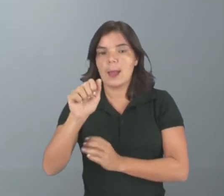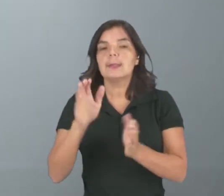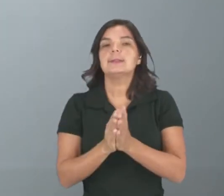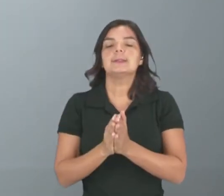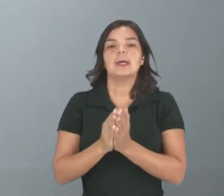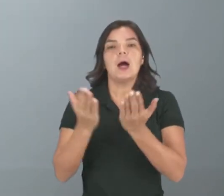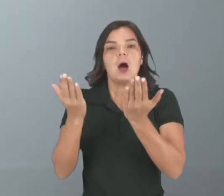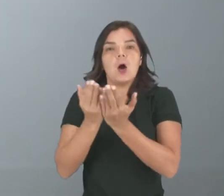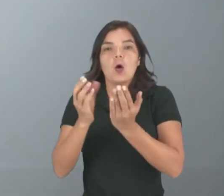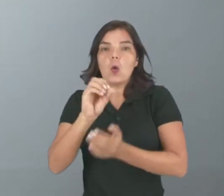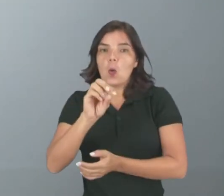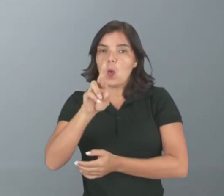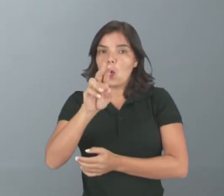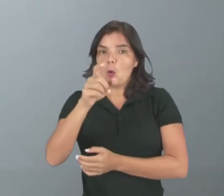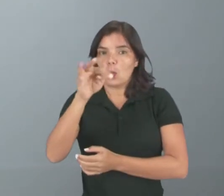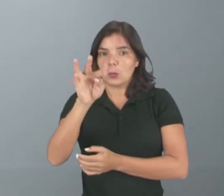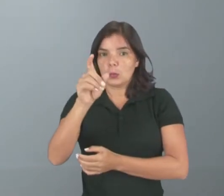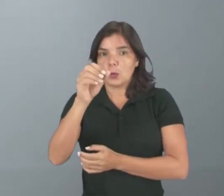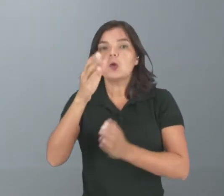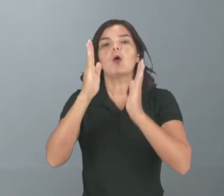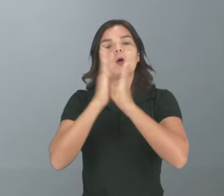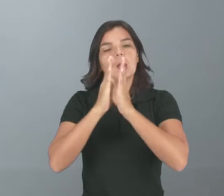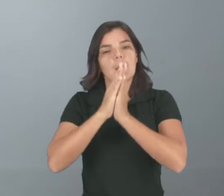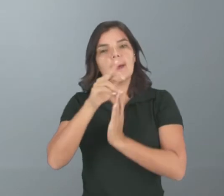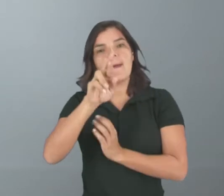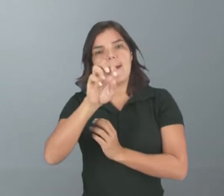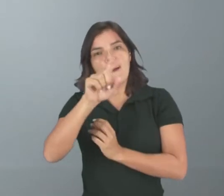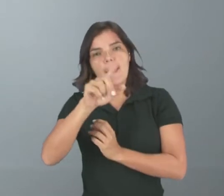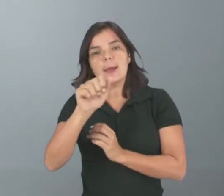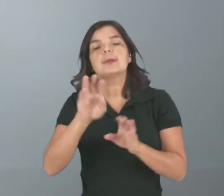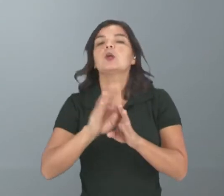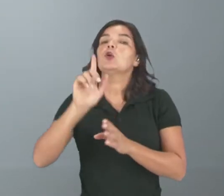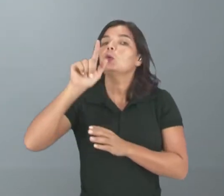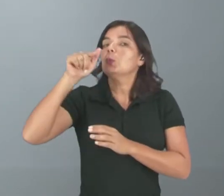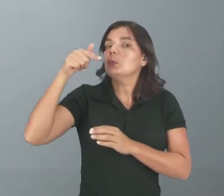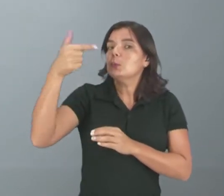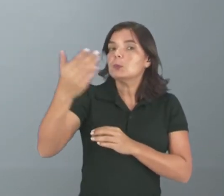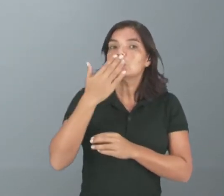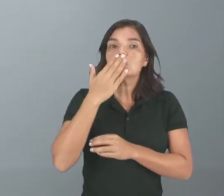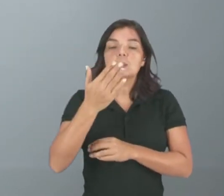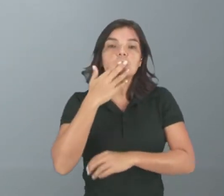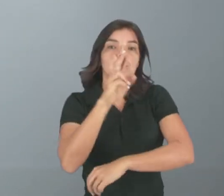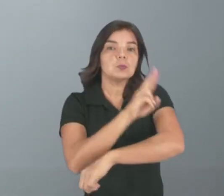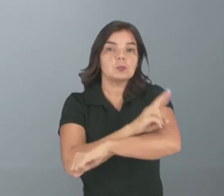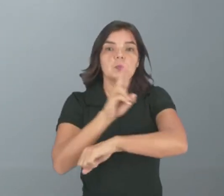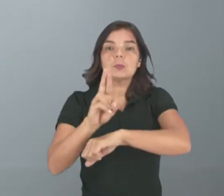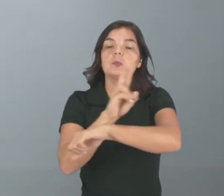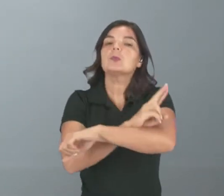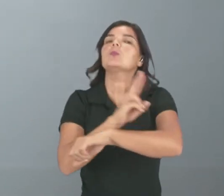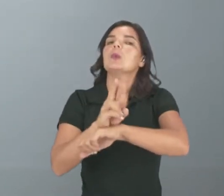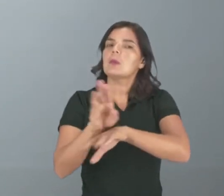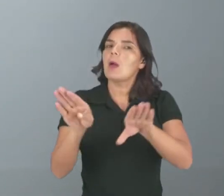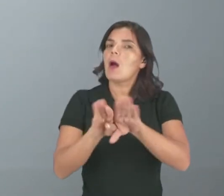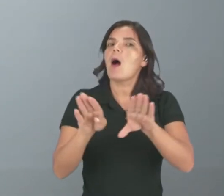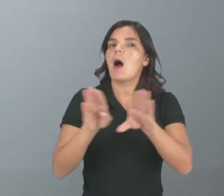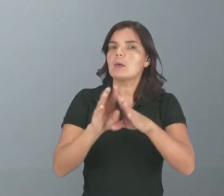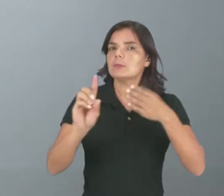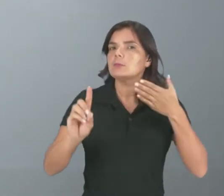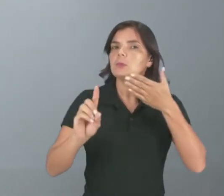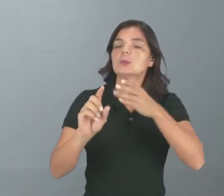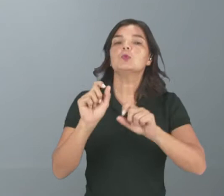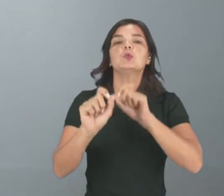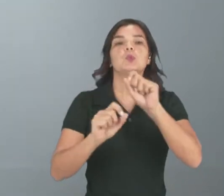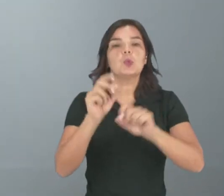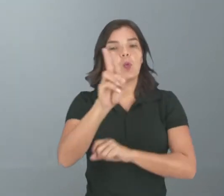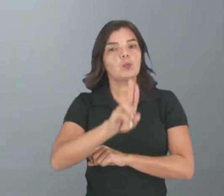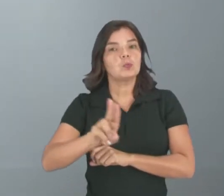igreja ortodoxa, eles rezam. Em outros tipos de religião, eles até miram, né?